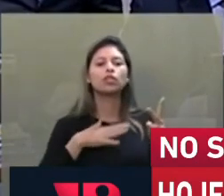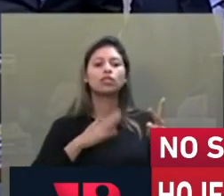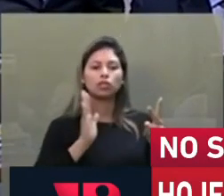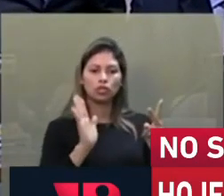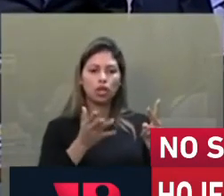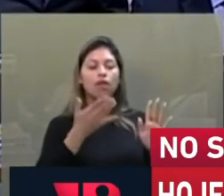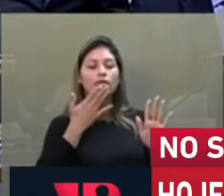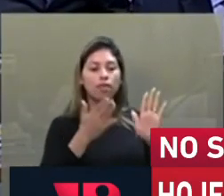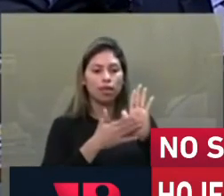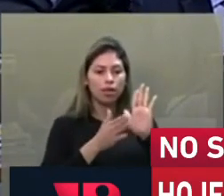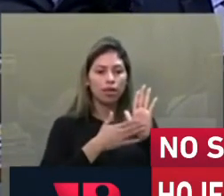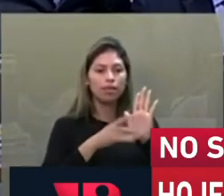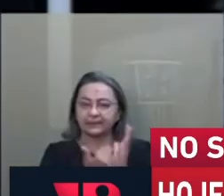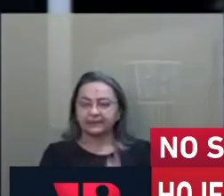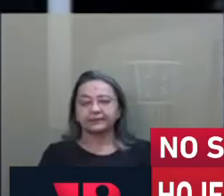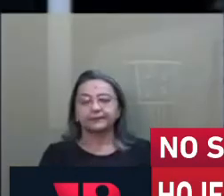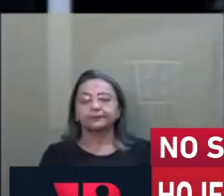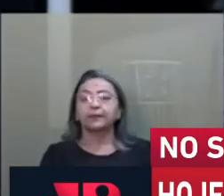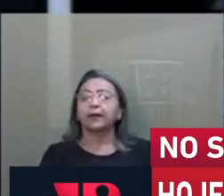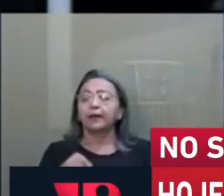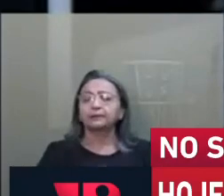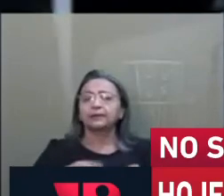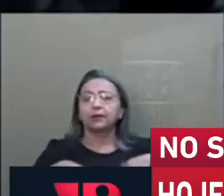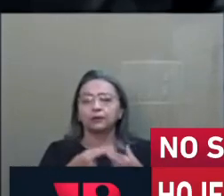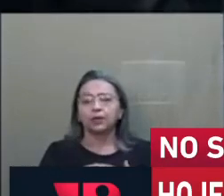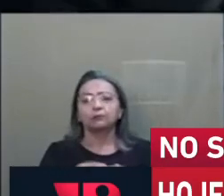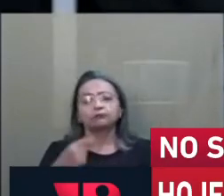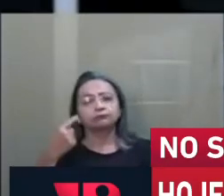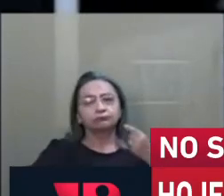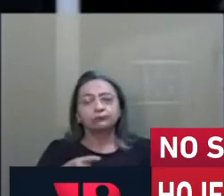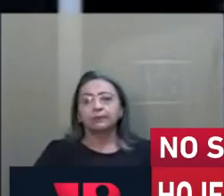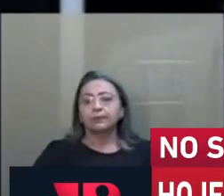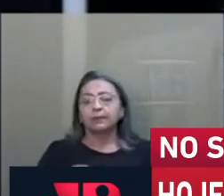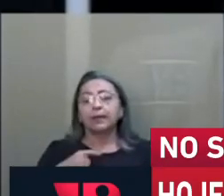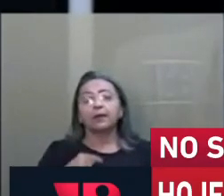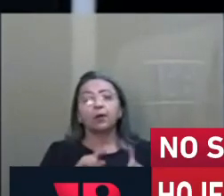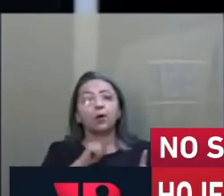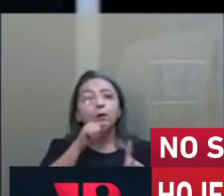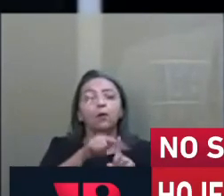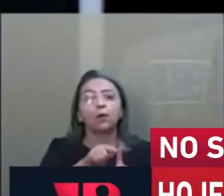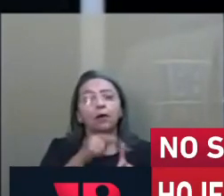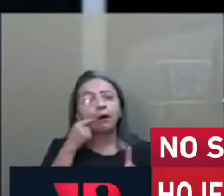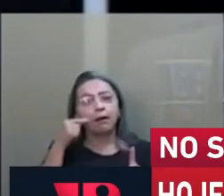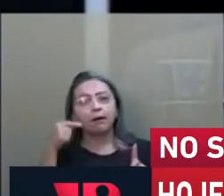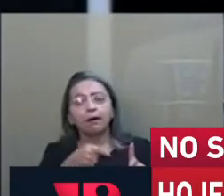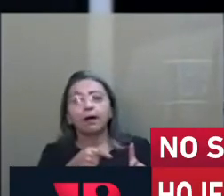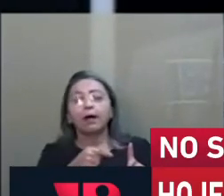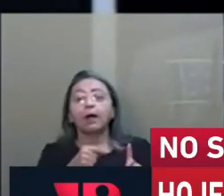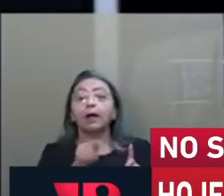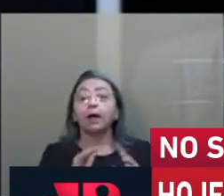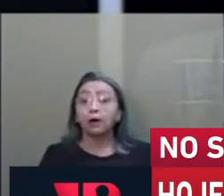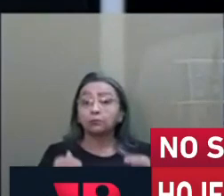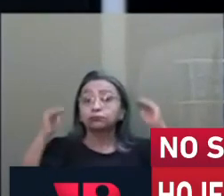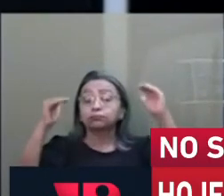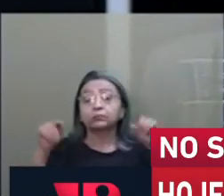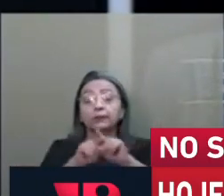a indicação de autoridades a cargos públicos. E aí o senador Rodrigo Pacheco, presidente do Senado, quer aproveitar esse momento que os